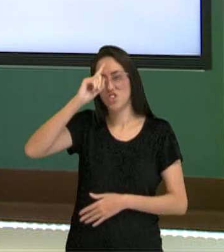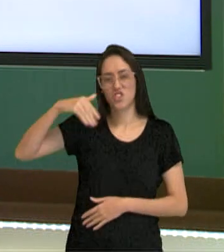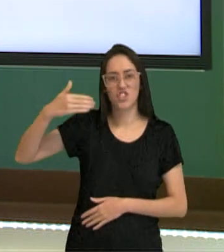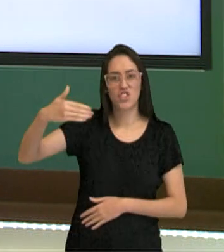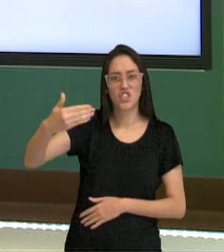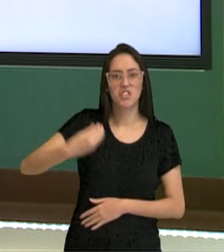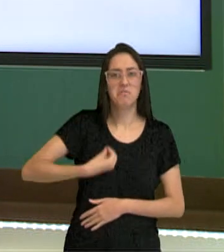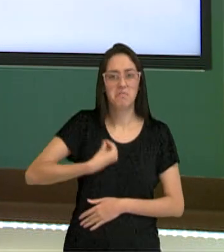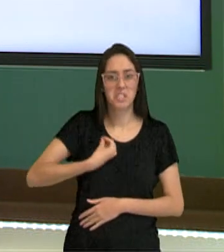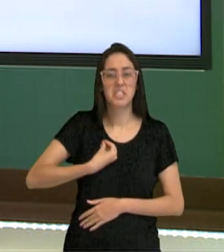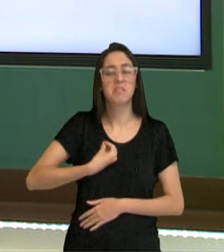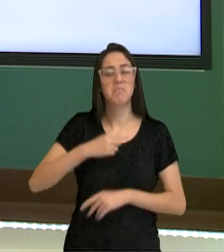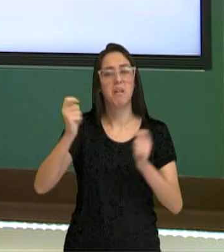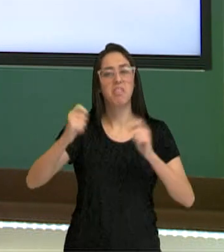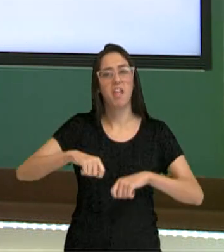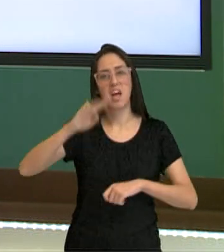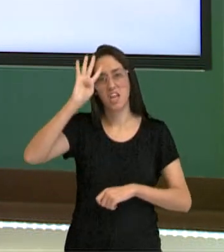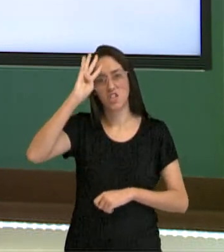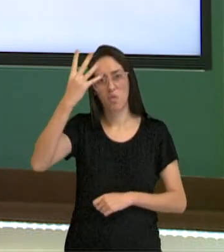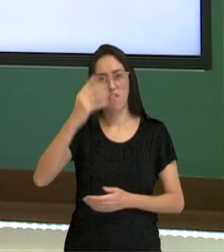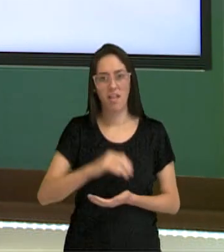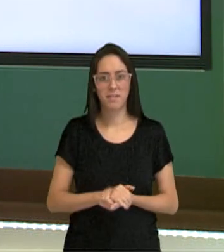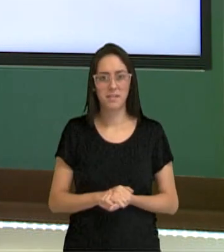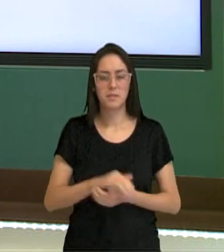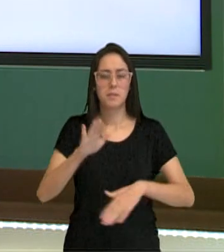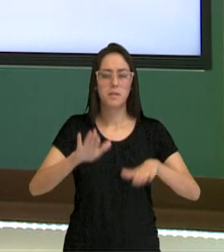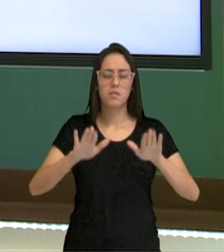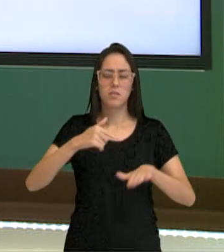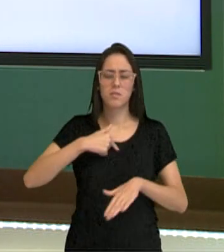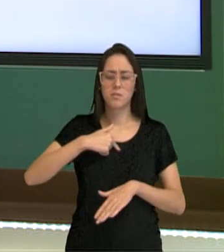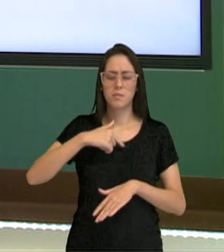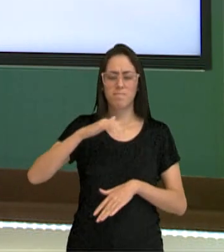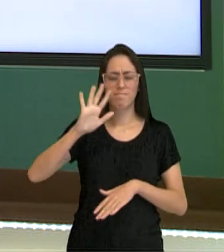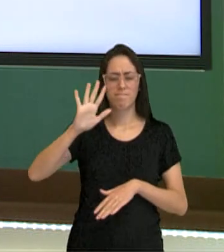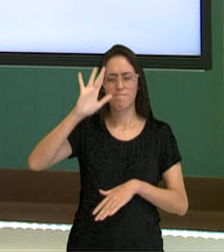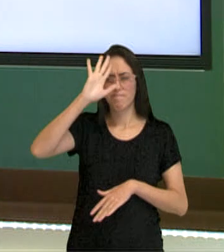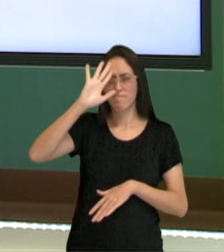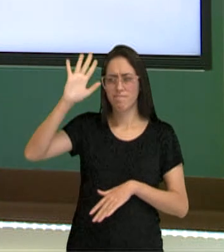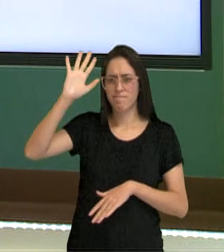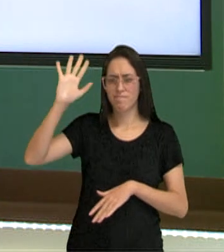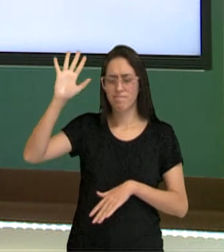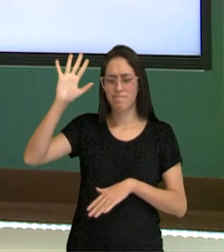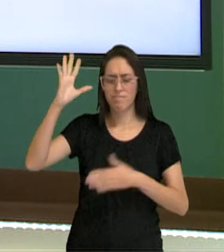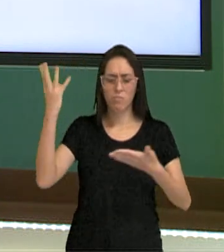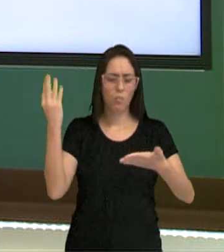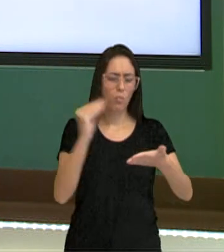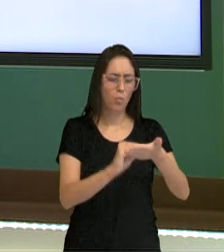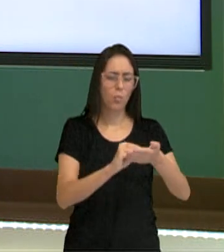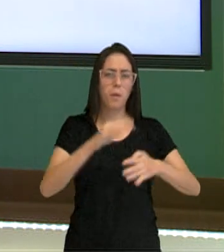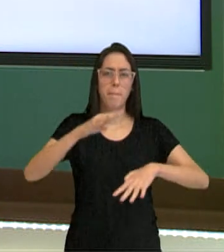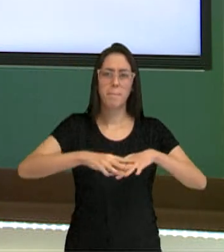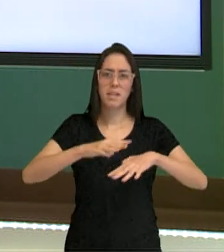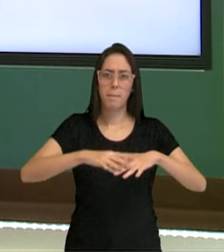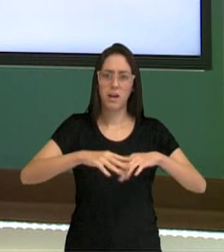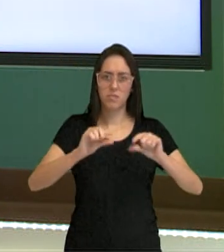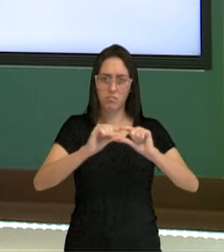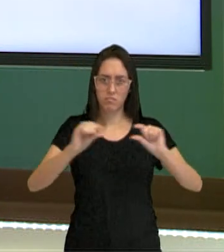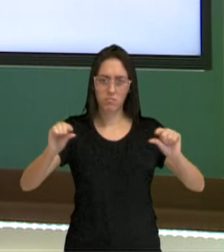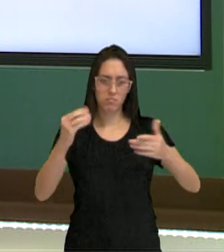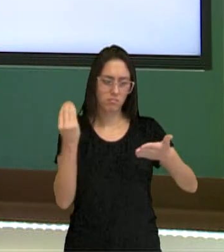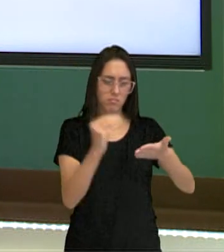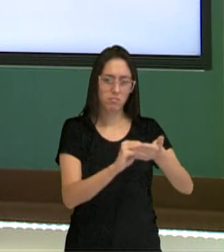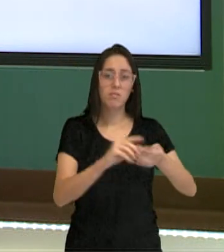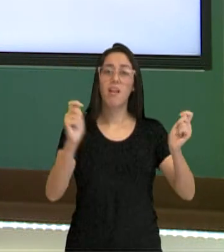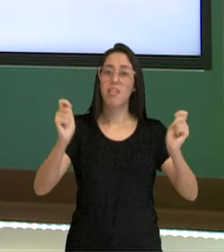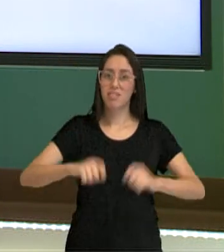cotidiano, exatamente. Quando as pessoas conseguem sistematizar o que está acontecendo numa expressão matemática, numa equação, consegue